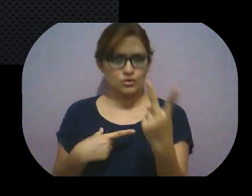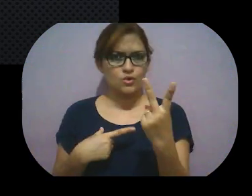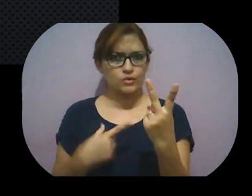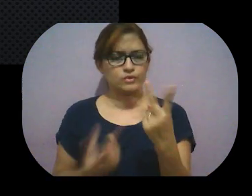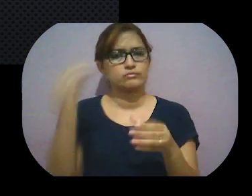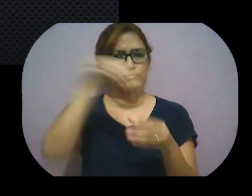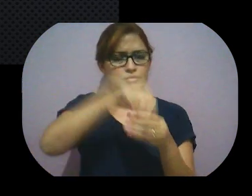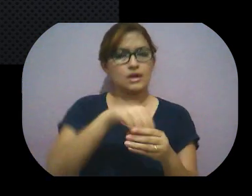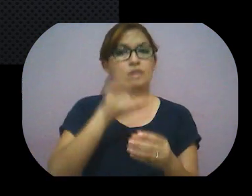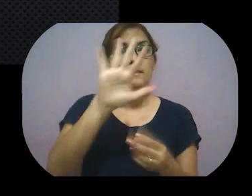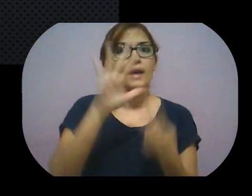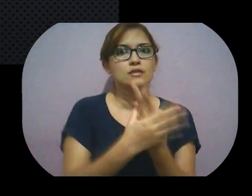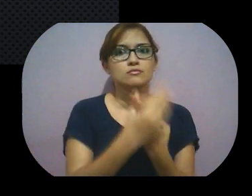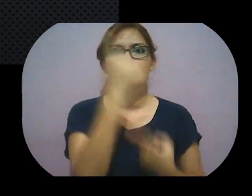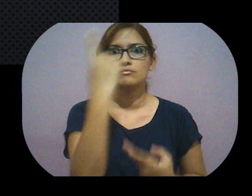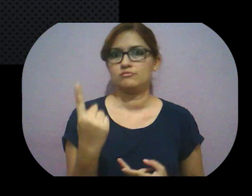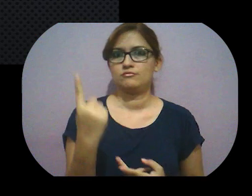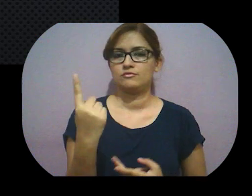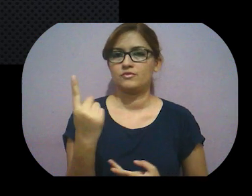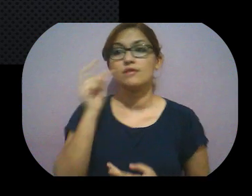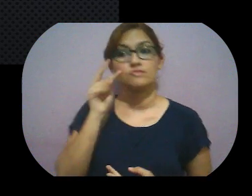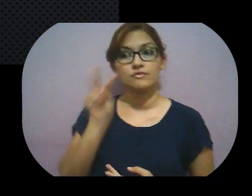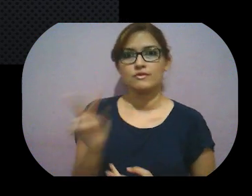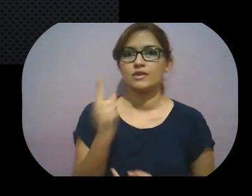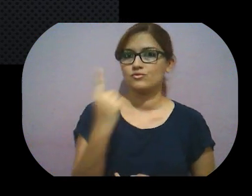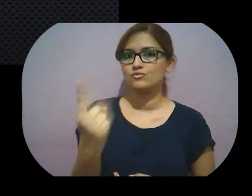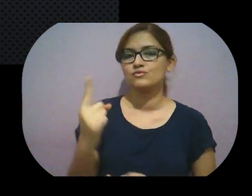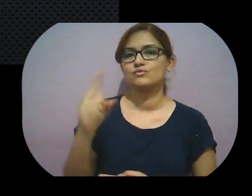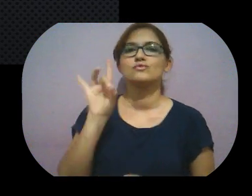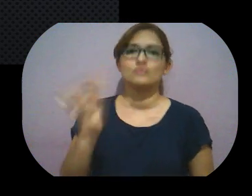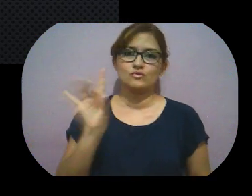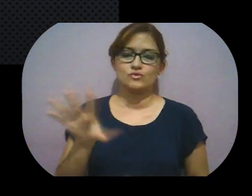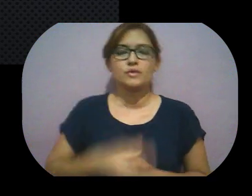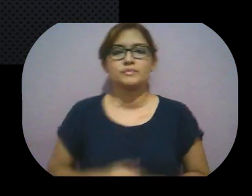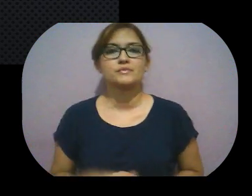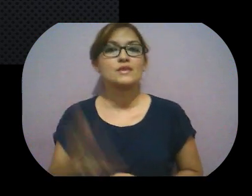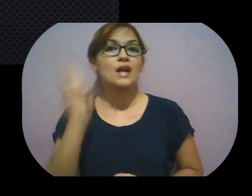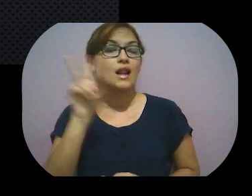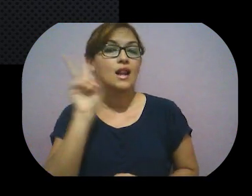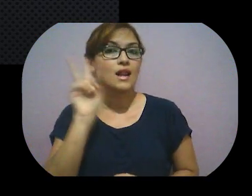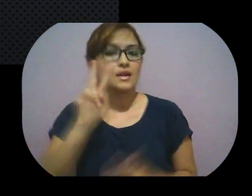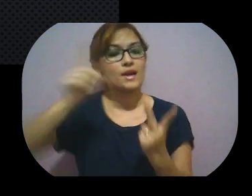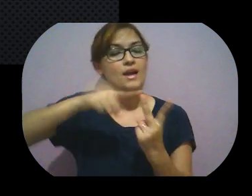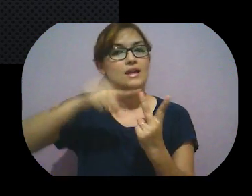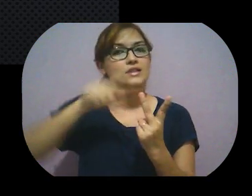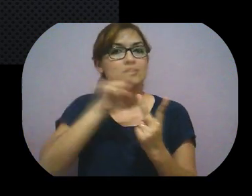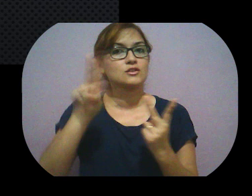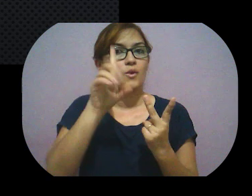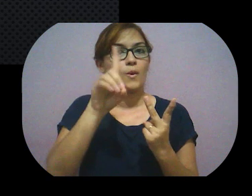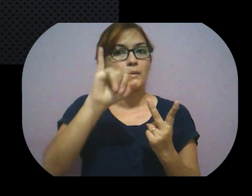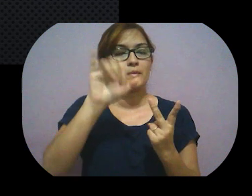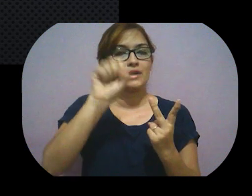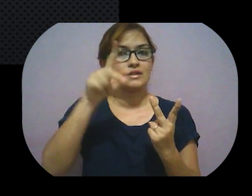duas partes, dois componentes que constituem uma única fase. Lembrar que o solvente na solução